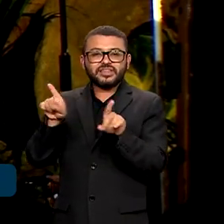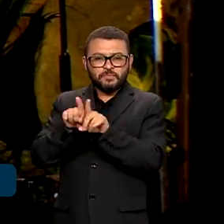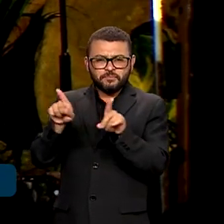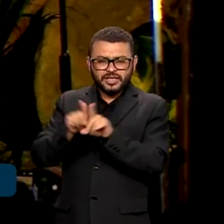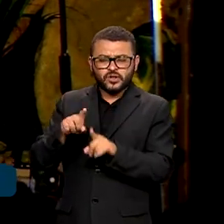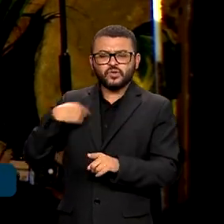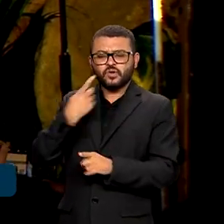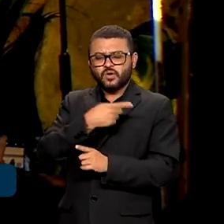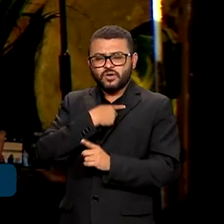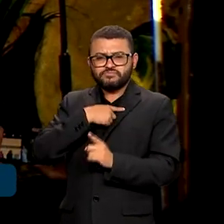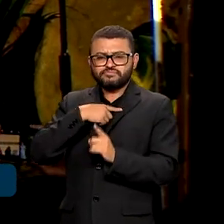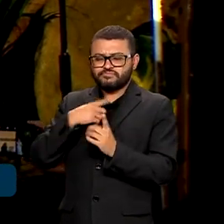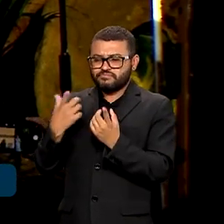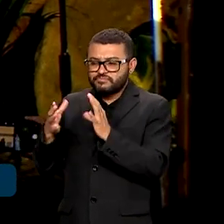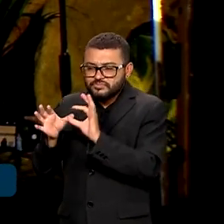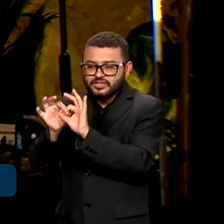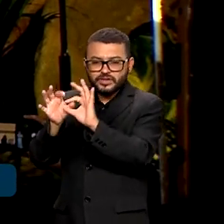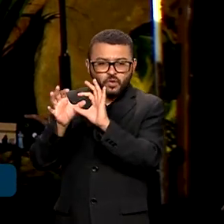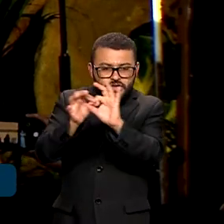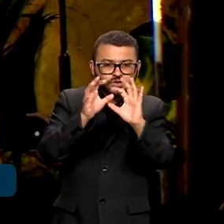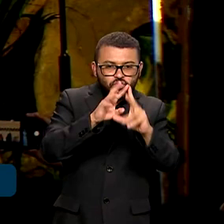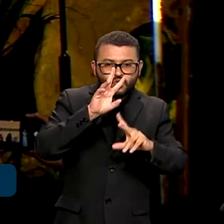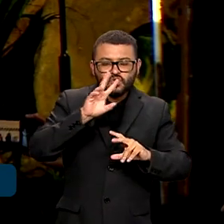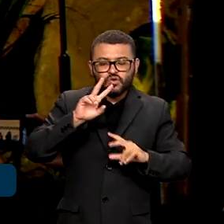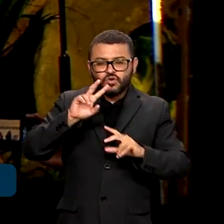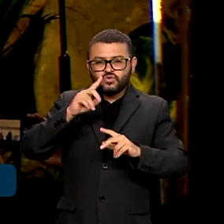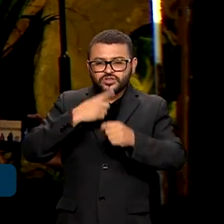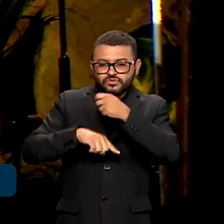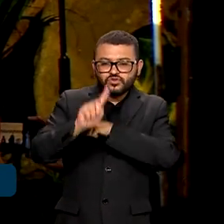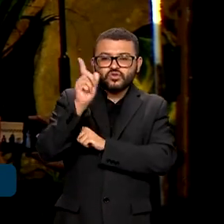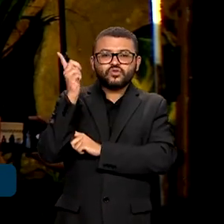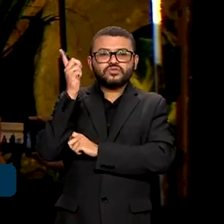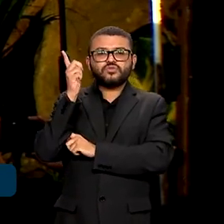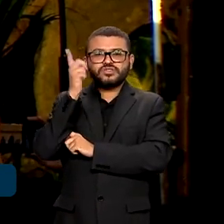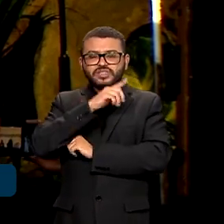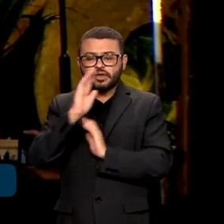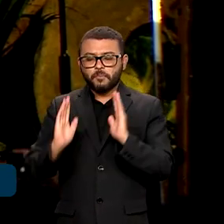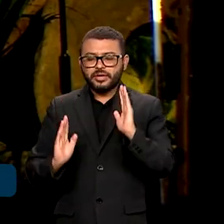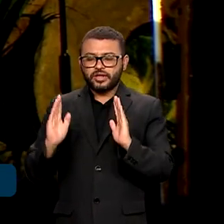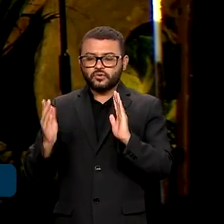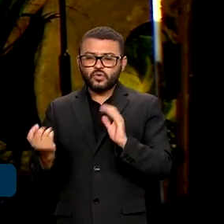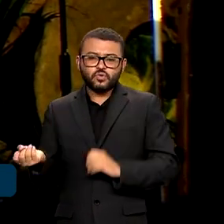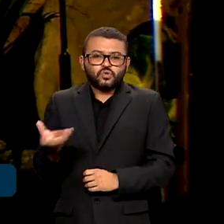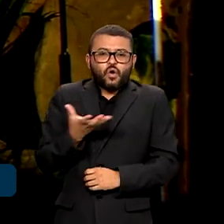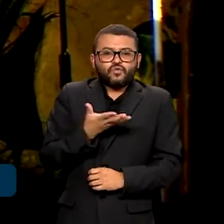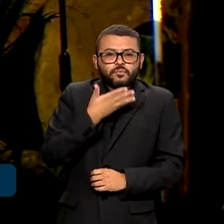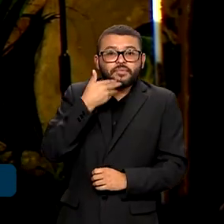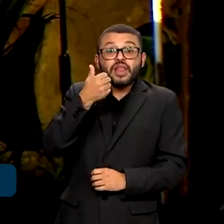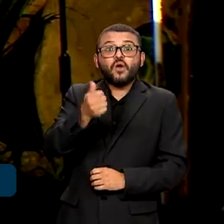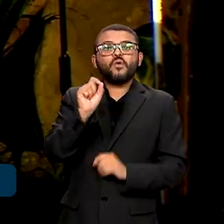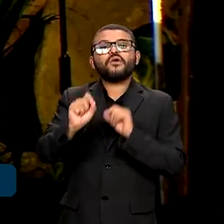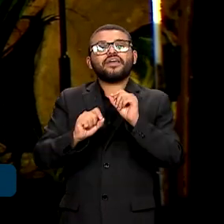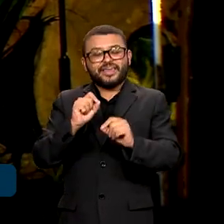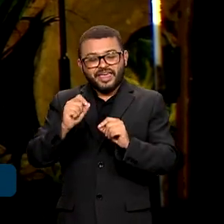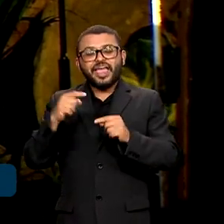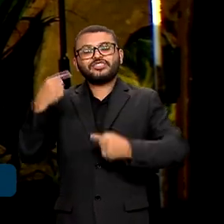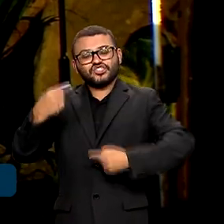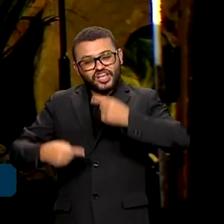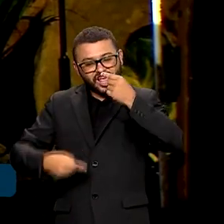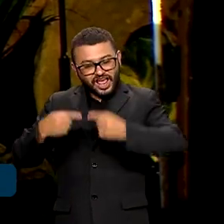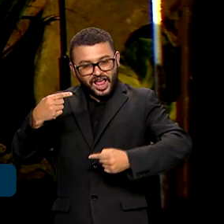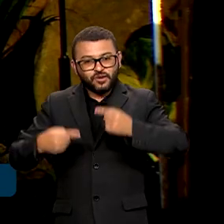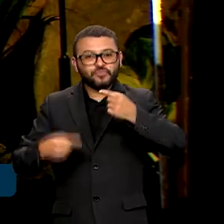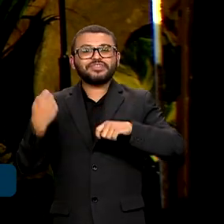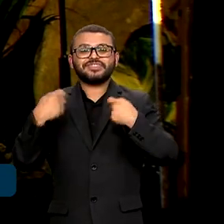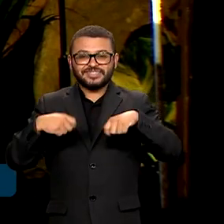nos somarmos para o esforço de um novo tempo. E esse tempo tem a ver com esses diálogos.